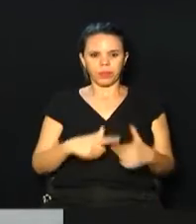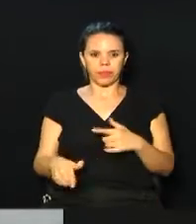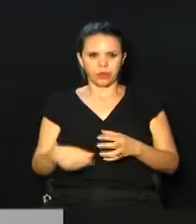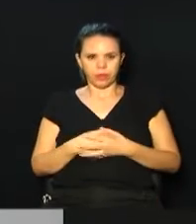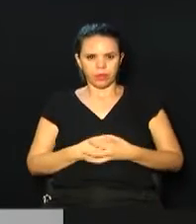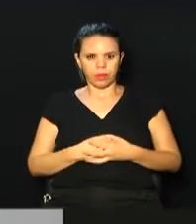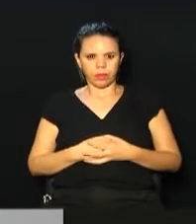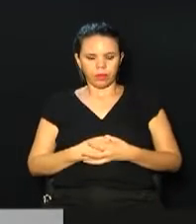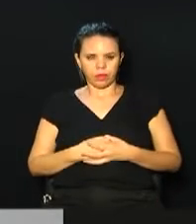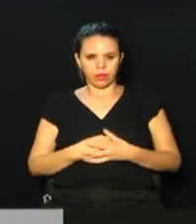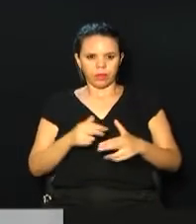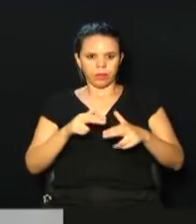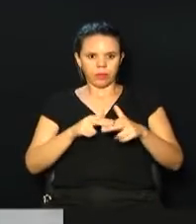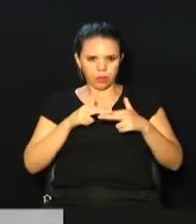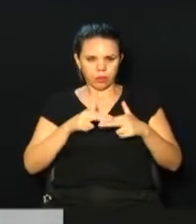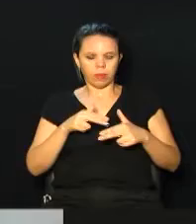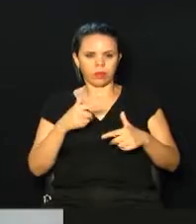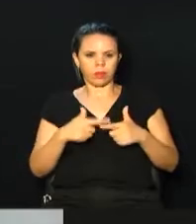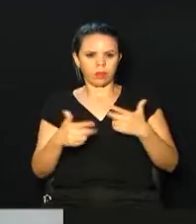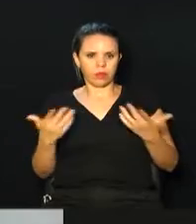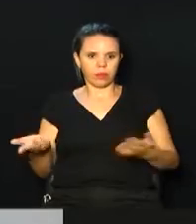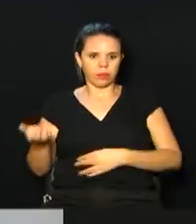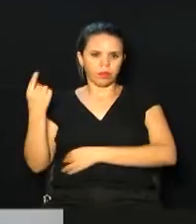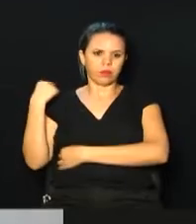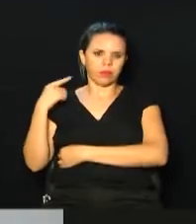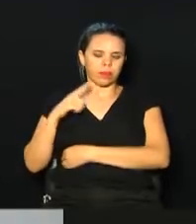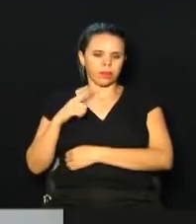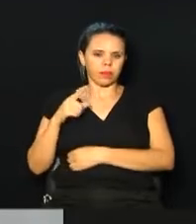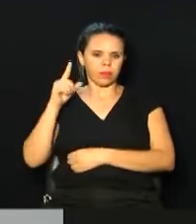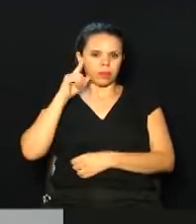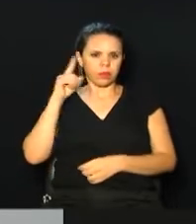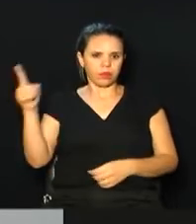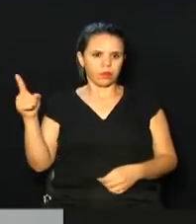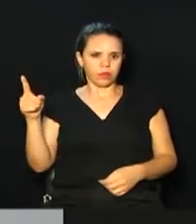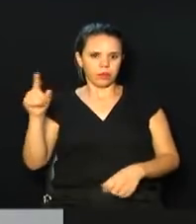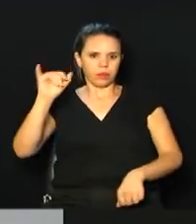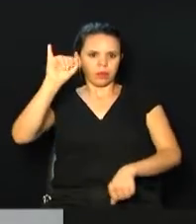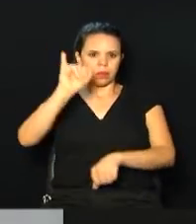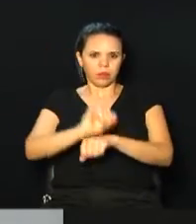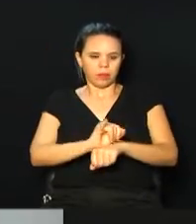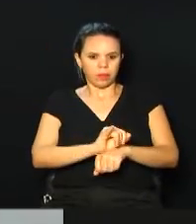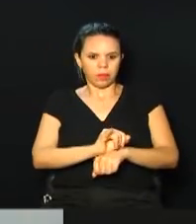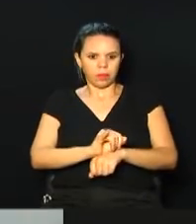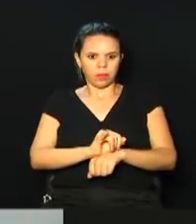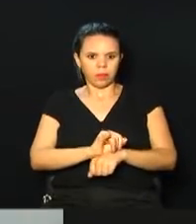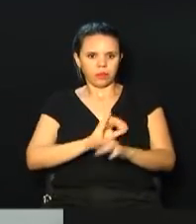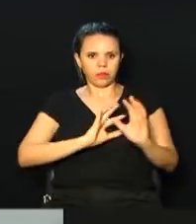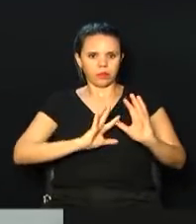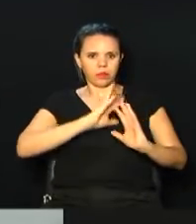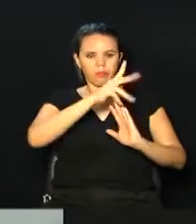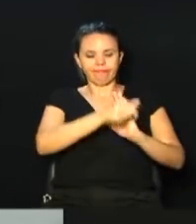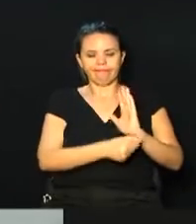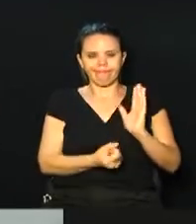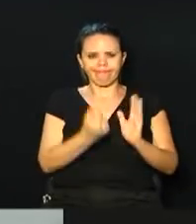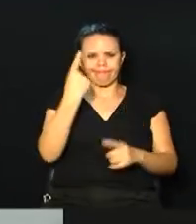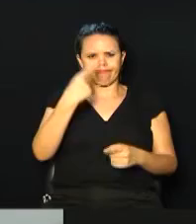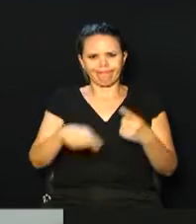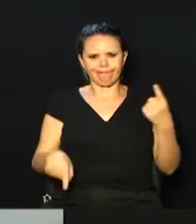e, por ironia do destino, foi no Dia Internacional do Meio Ambiente,